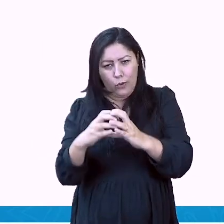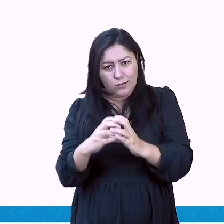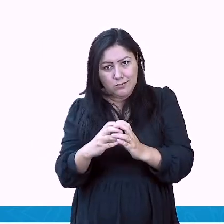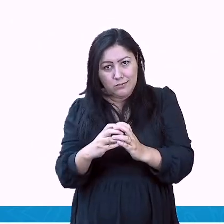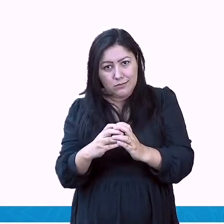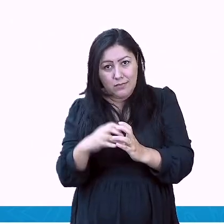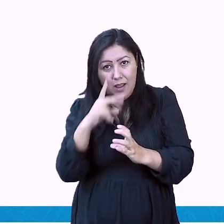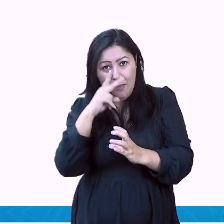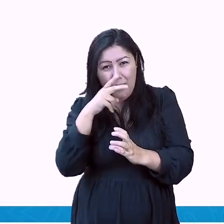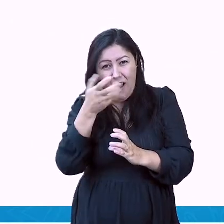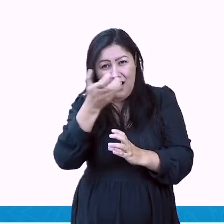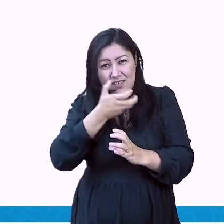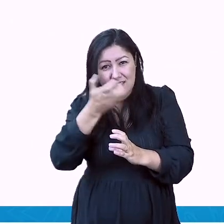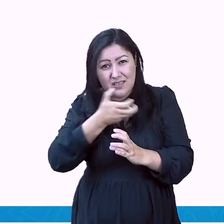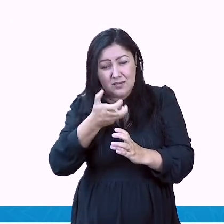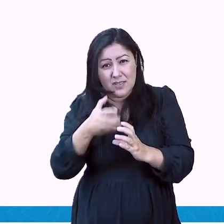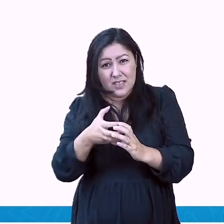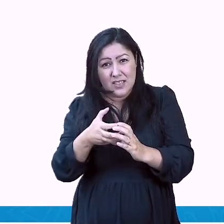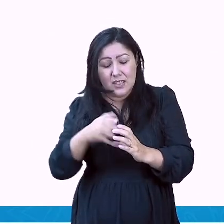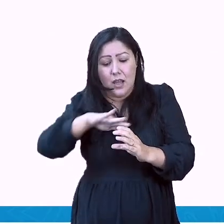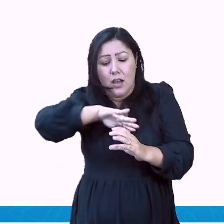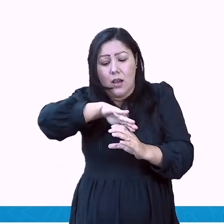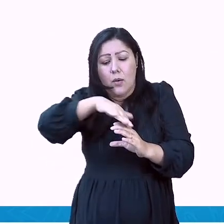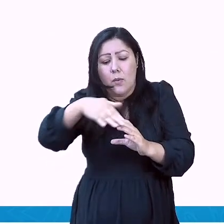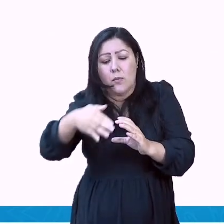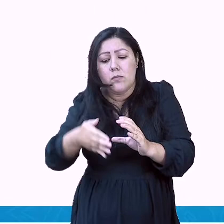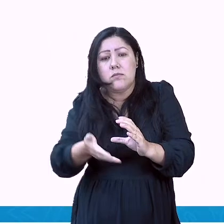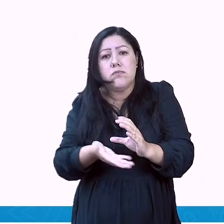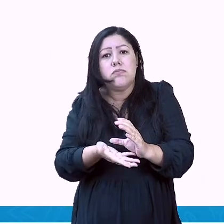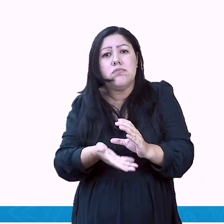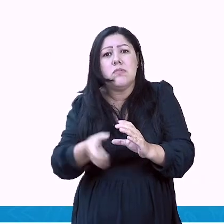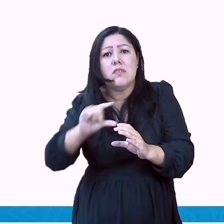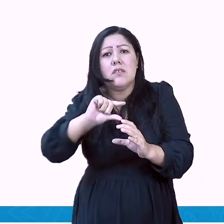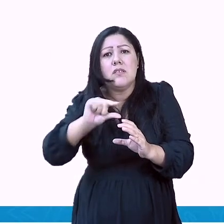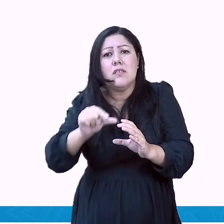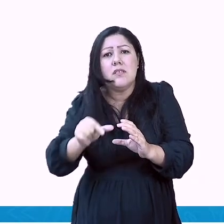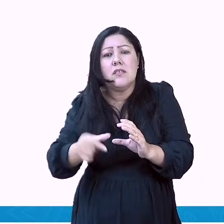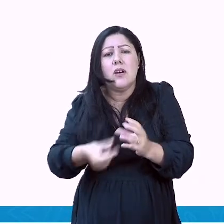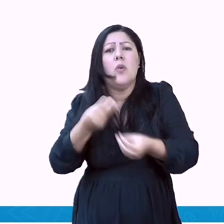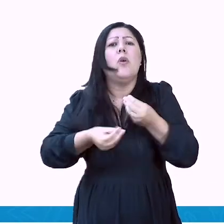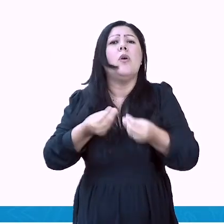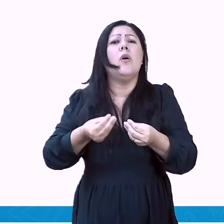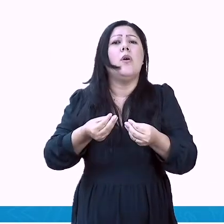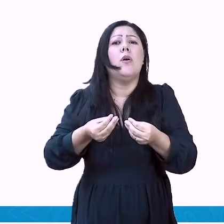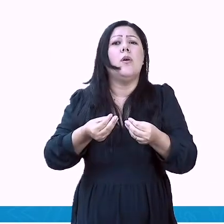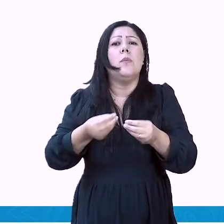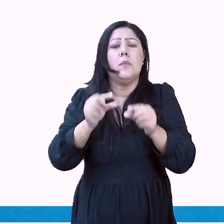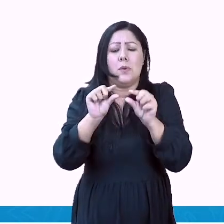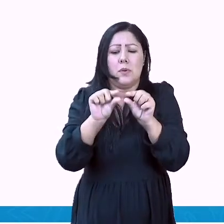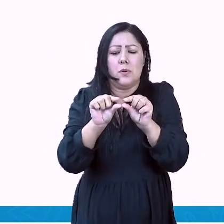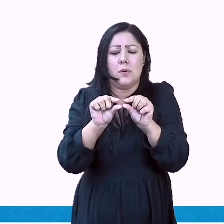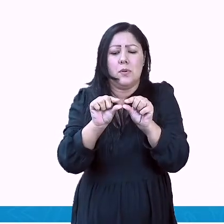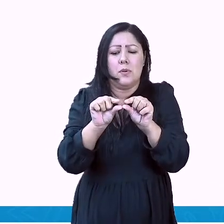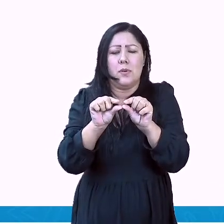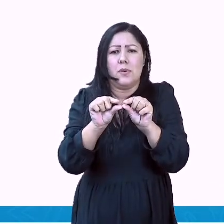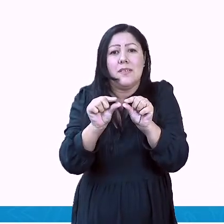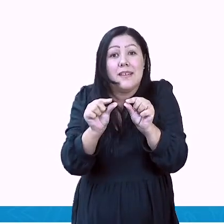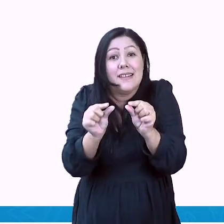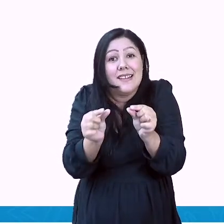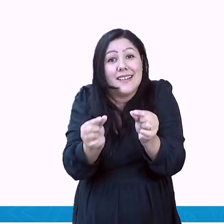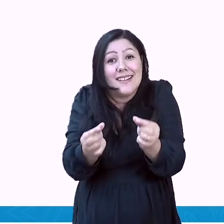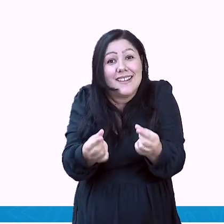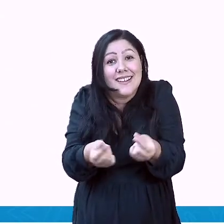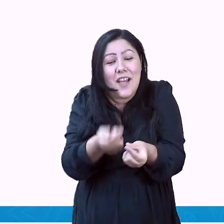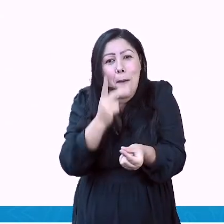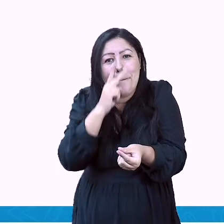maçã, a crosta da Terra teria exatamente a espessura da casca